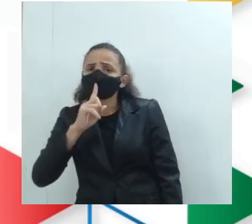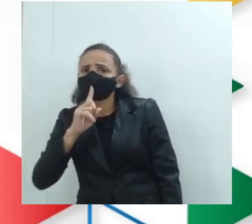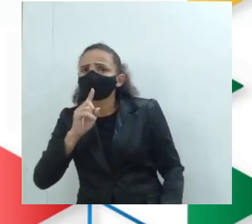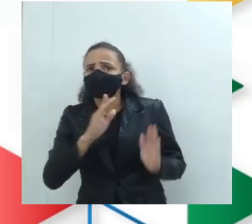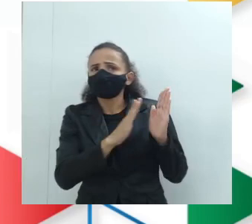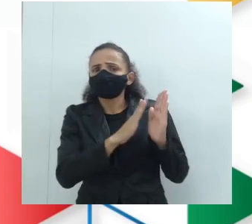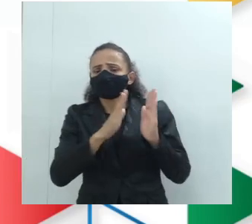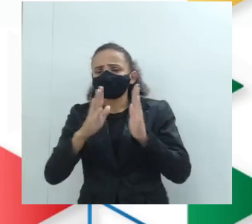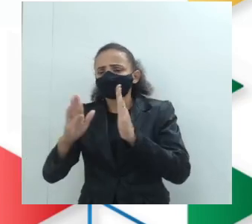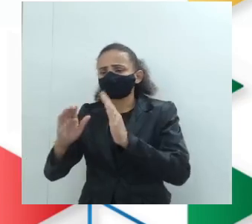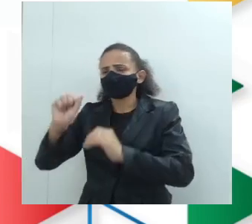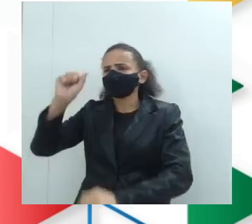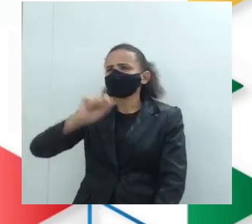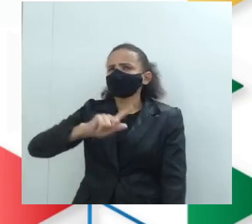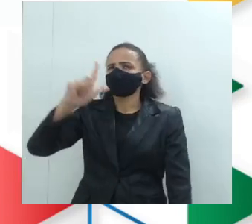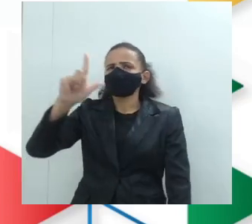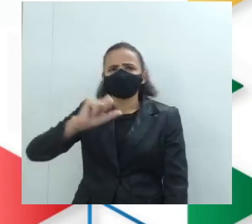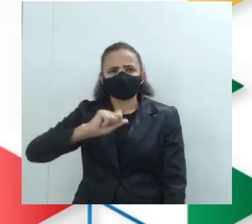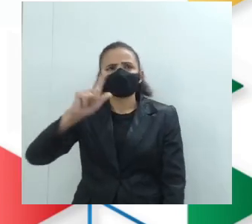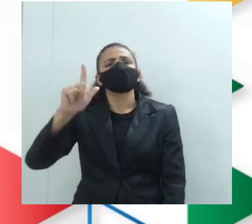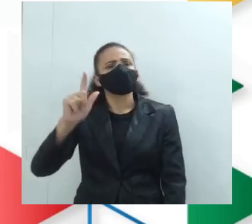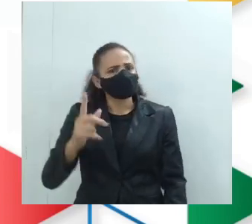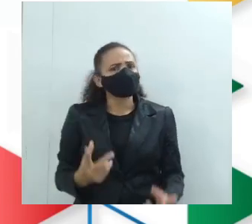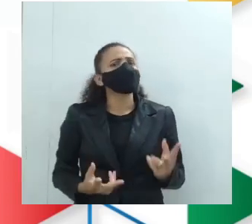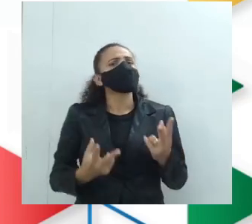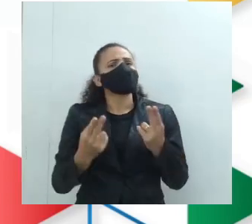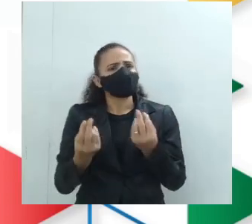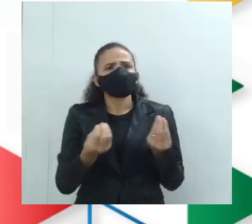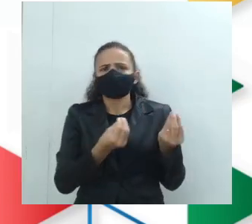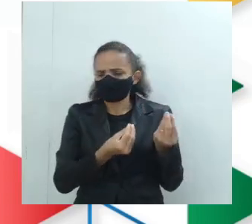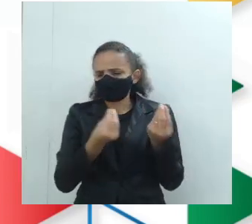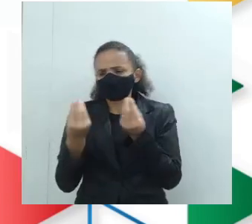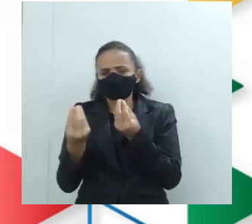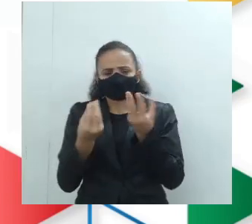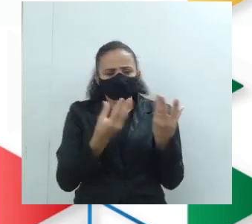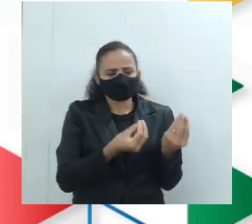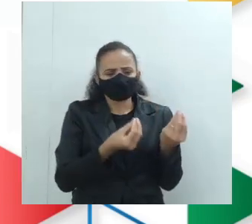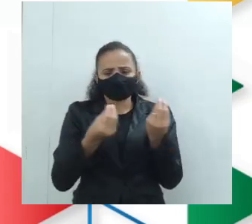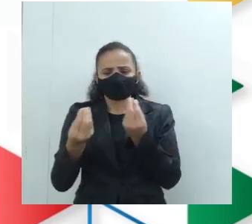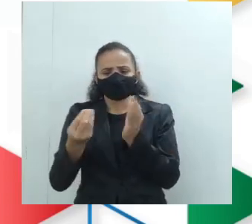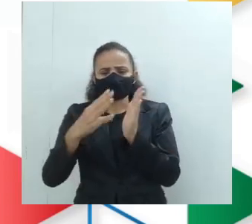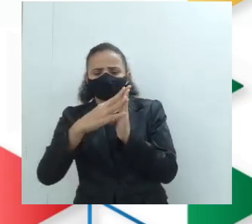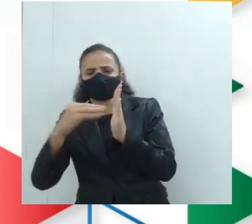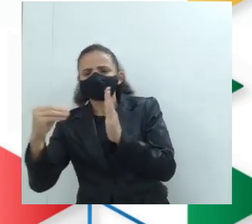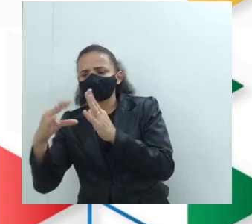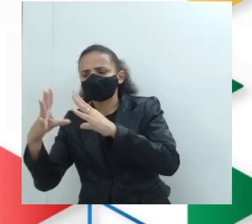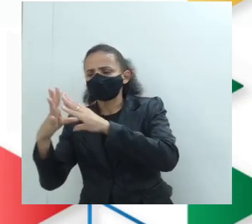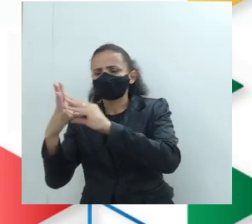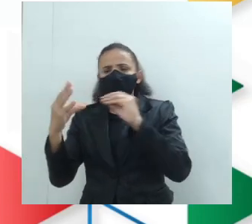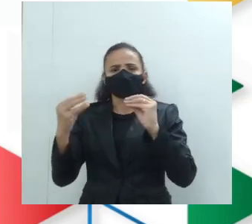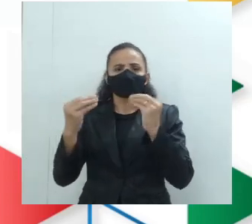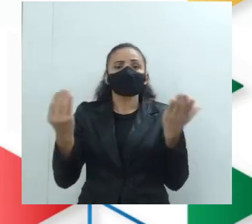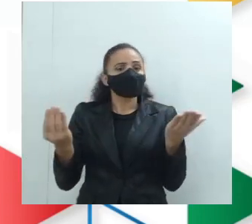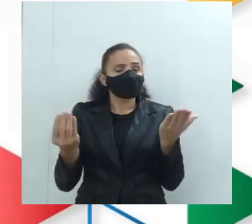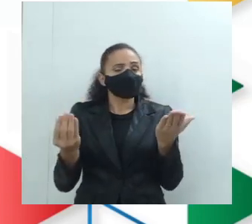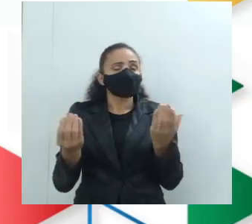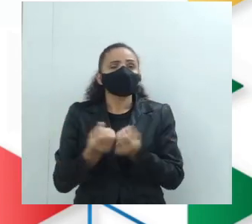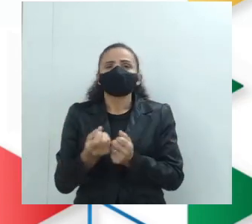azul mais acinzentado. Realmente é reflexão, é como se eu estivesse olhando para o espelho, tá? E o item